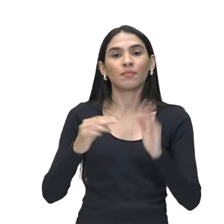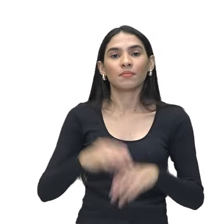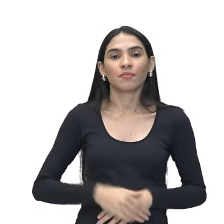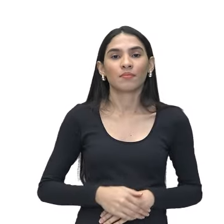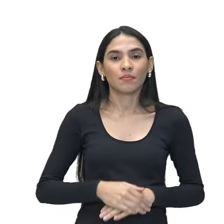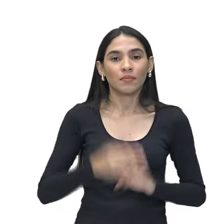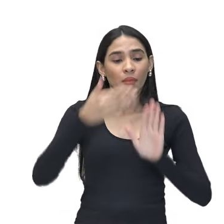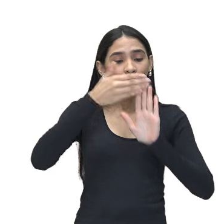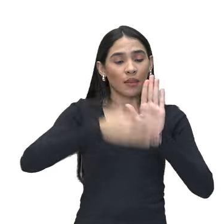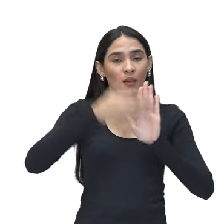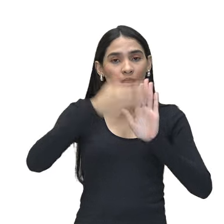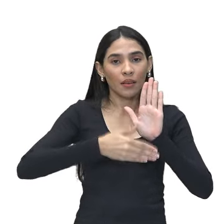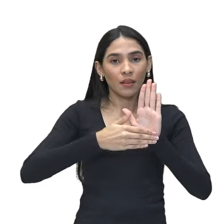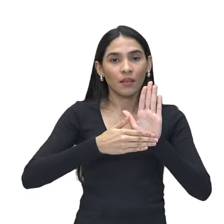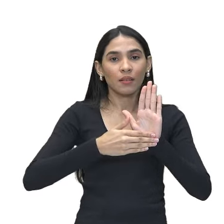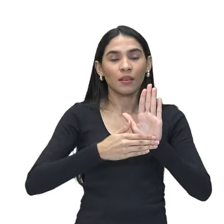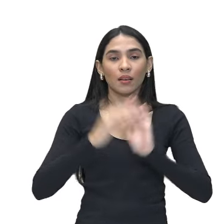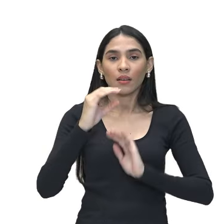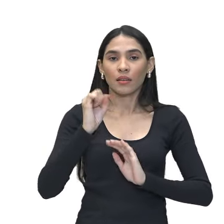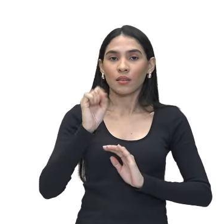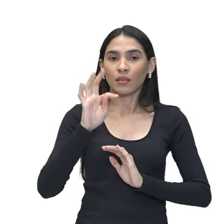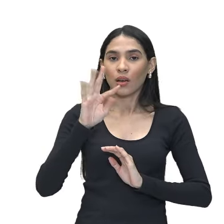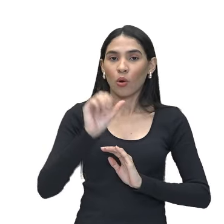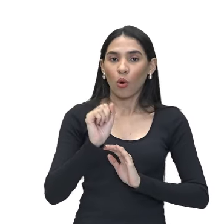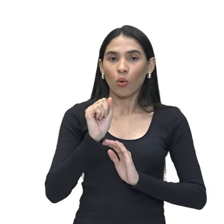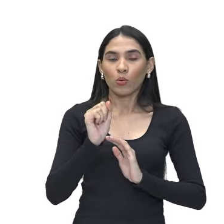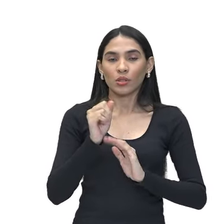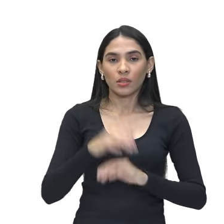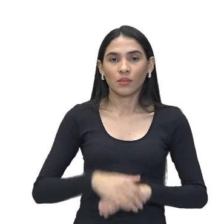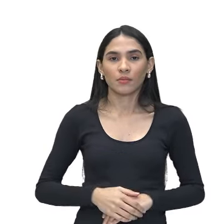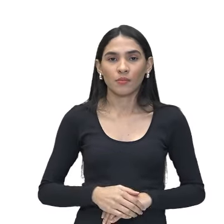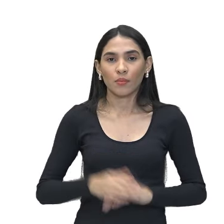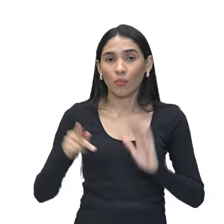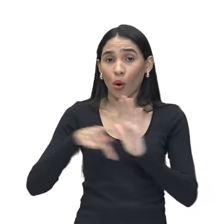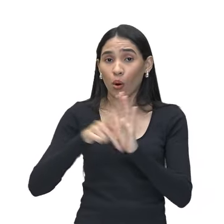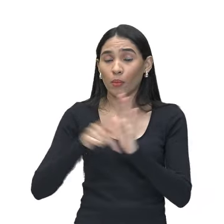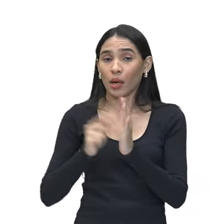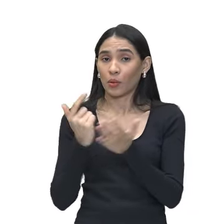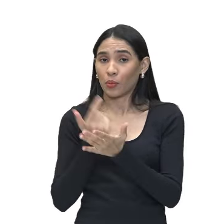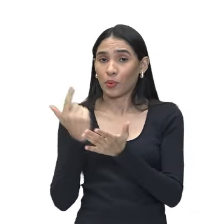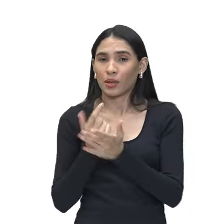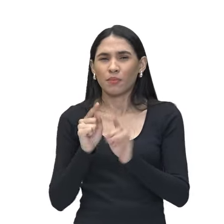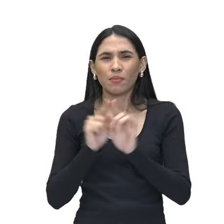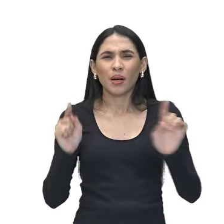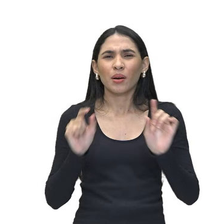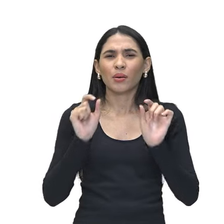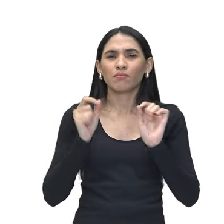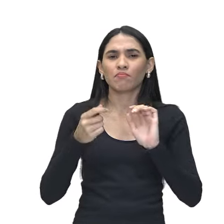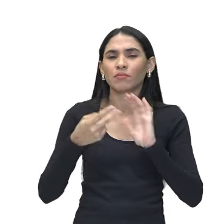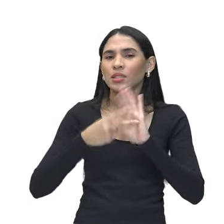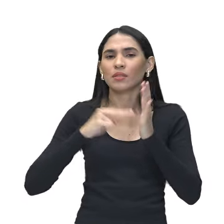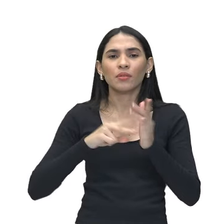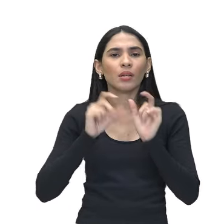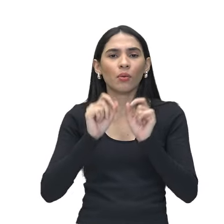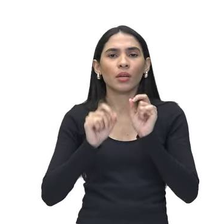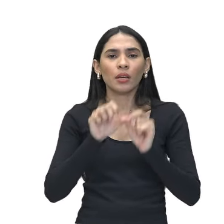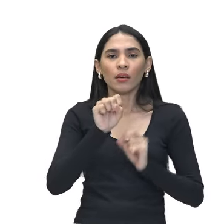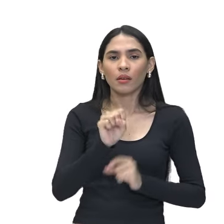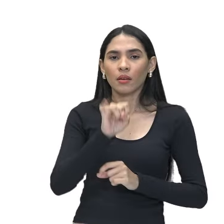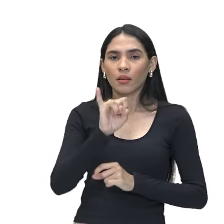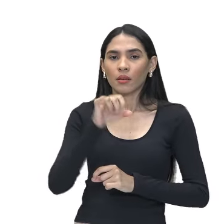na costa do livro, na parte de trás do livro, certo? E aí o que é a sinopse? É